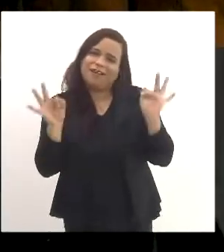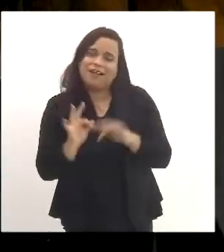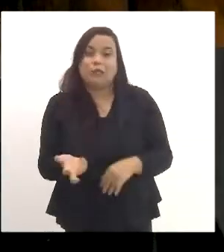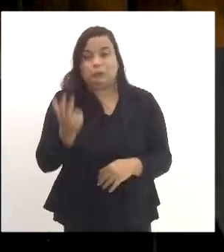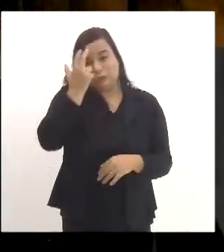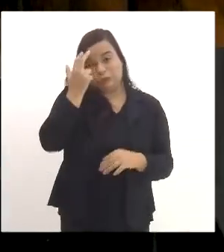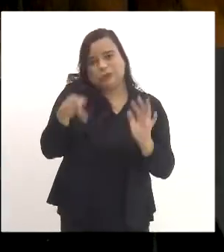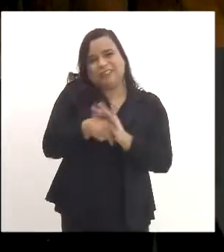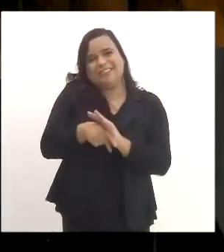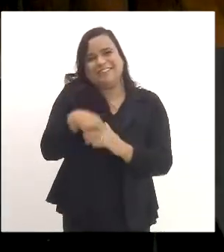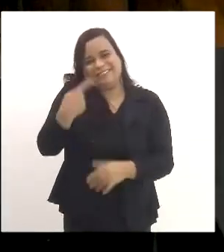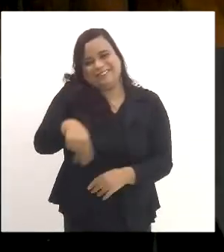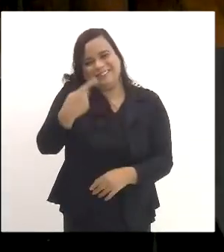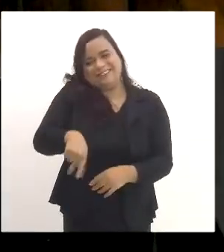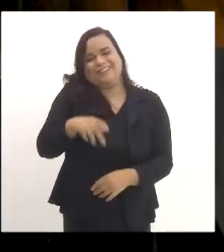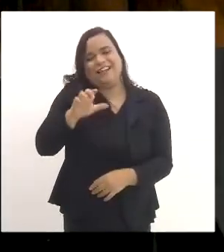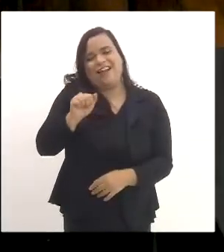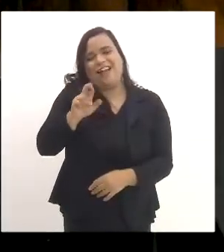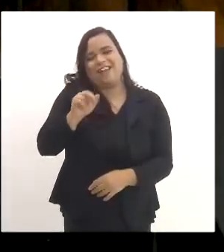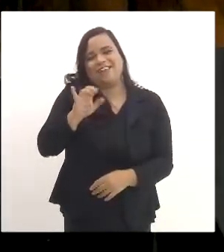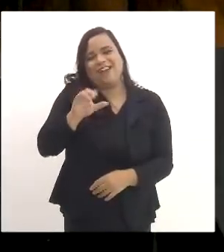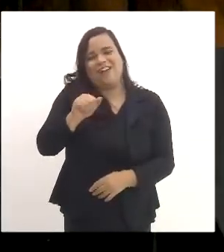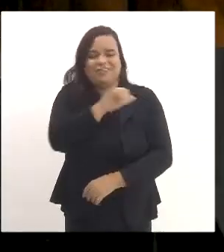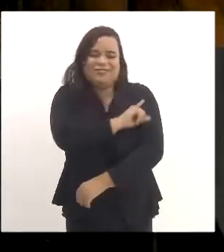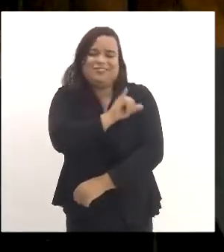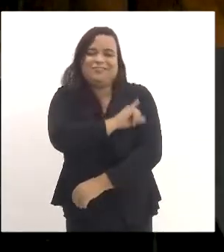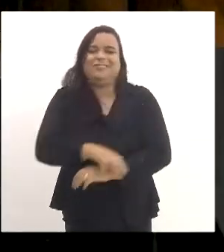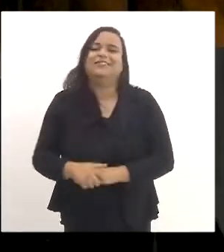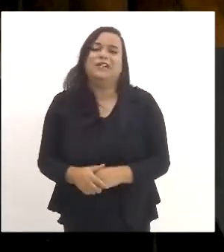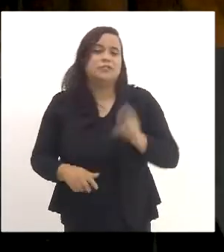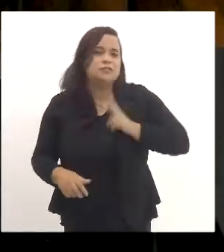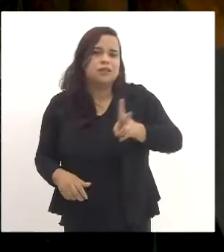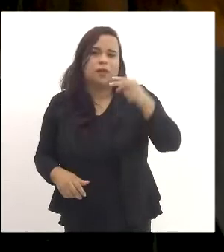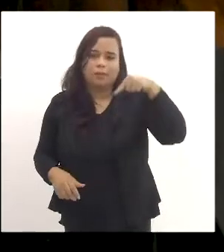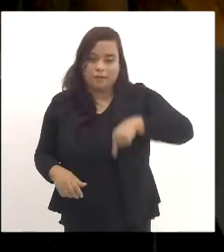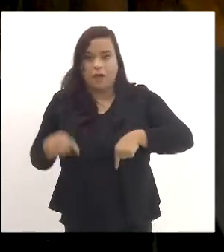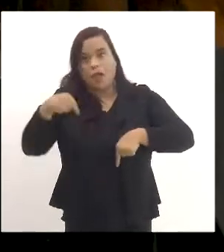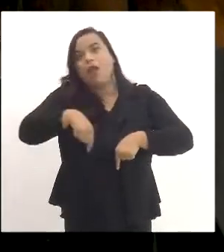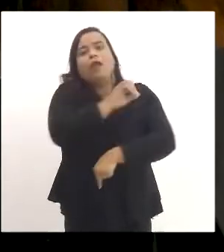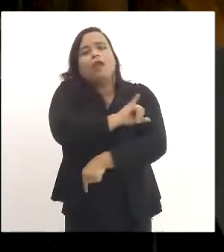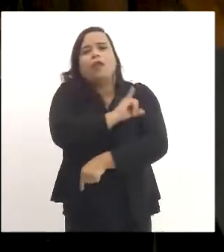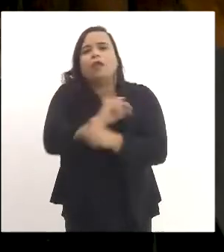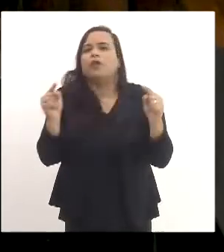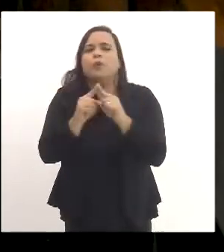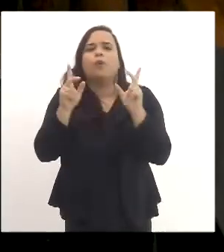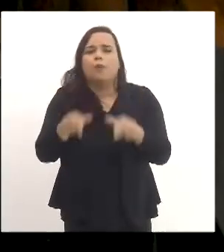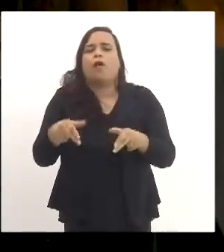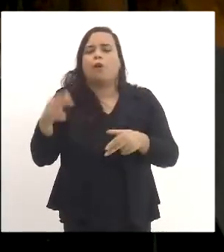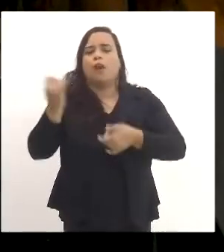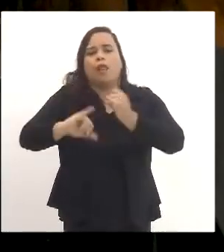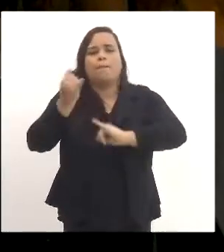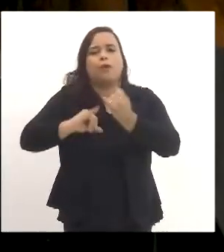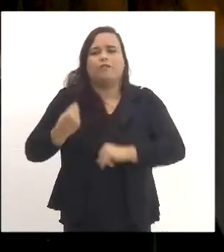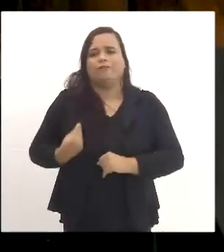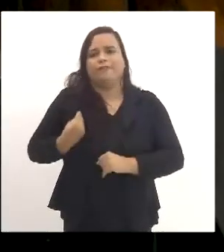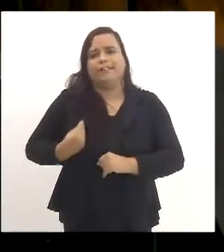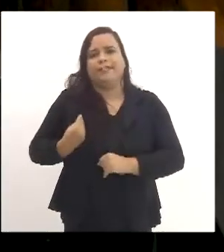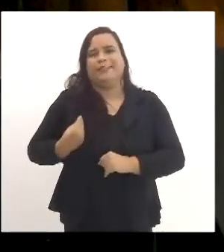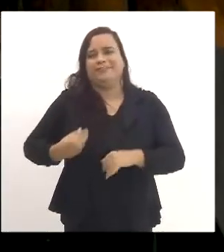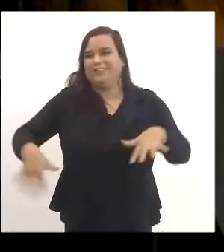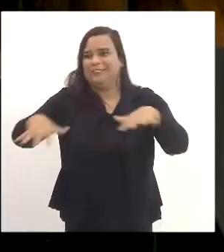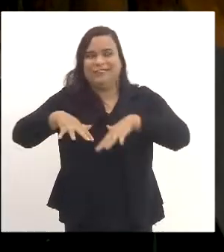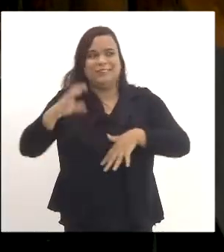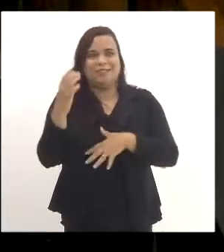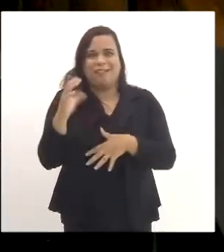cultura carioca. Sempre considerei o Rio de Janeiro como um laboratório vivo, como um ateliê de ciência viva e,